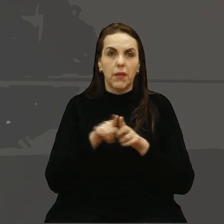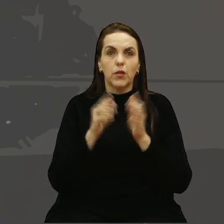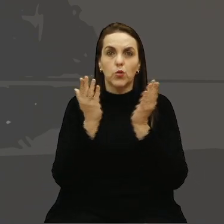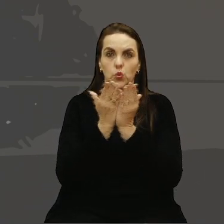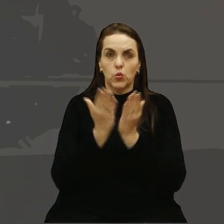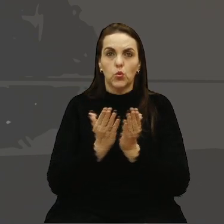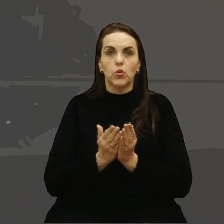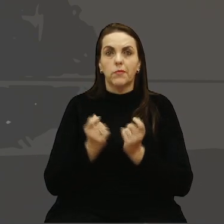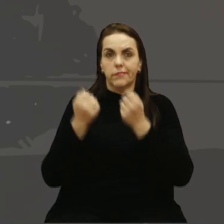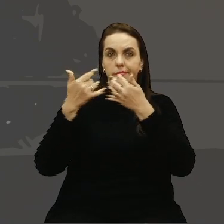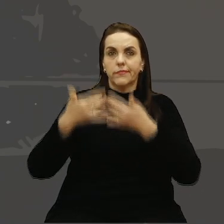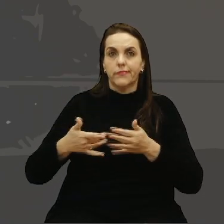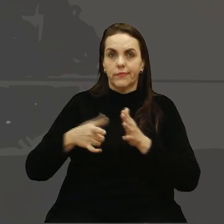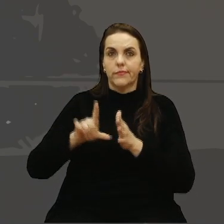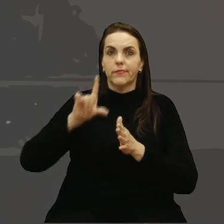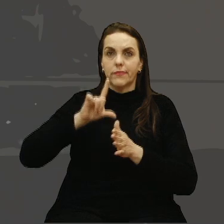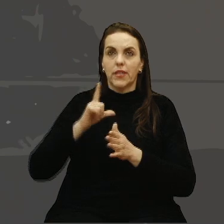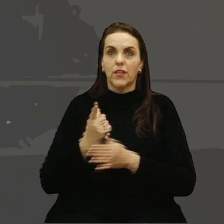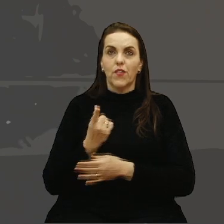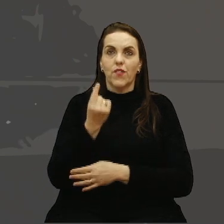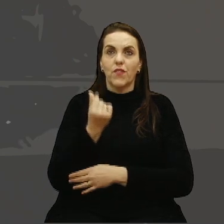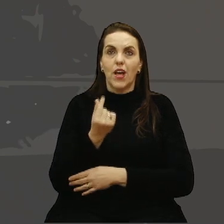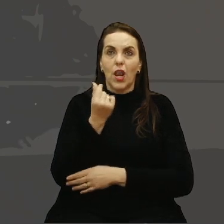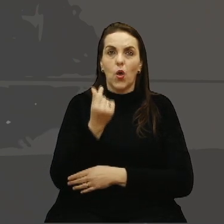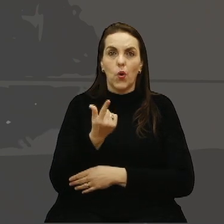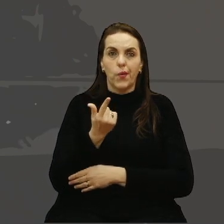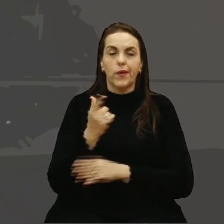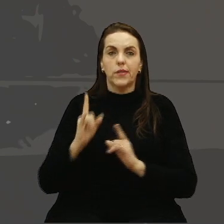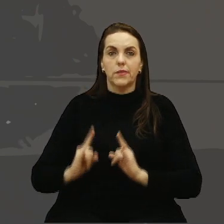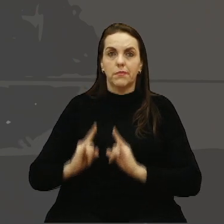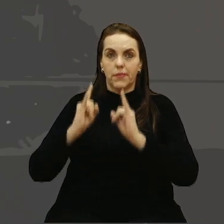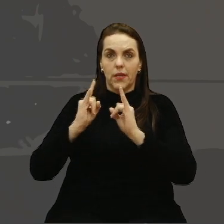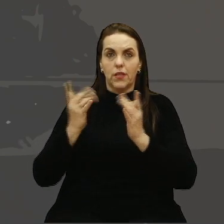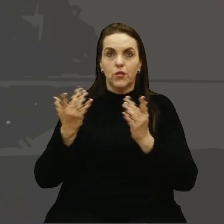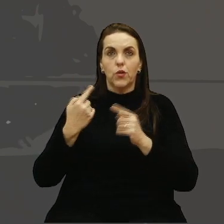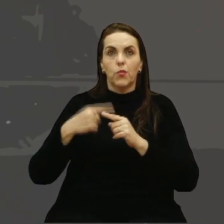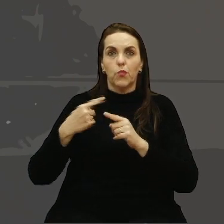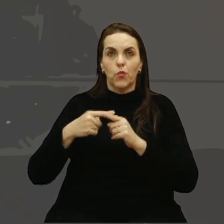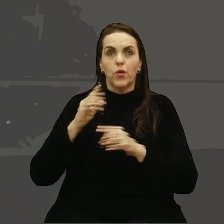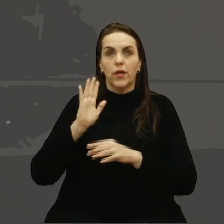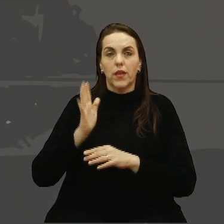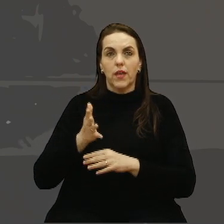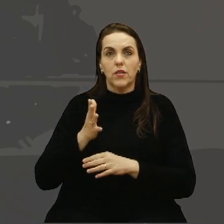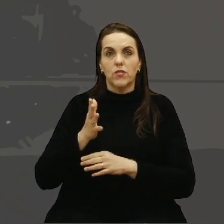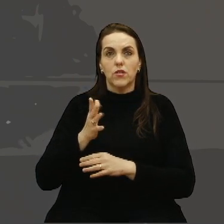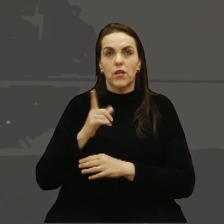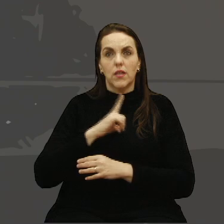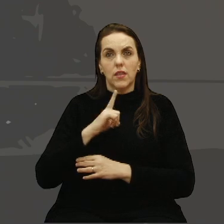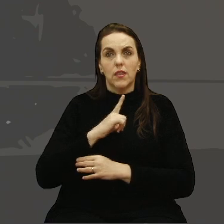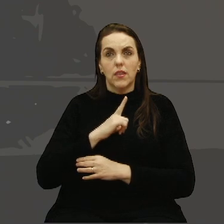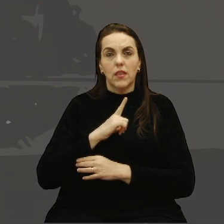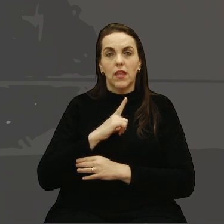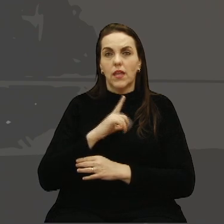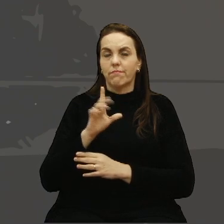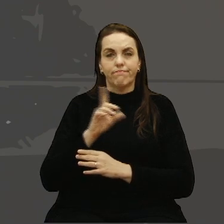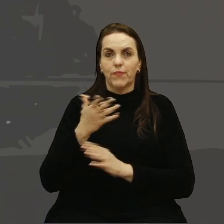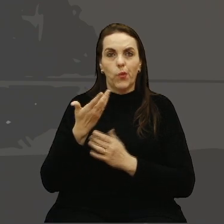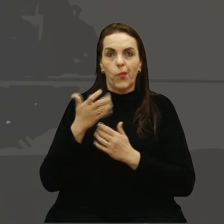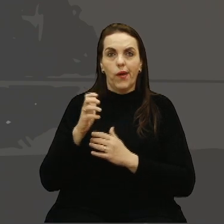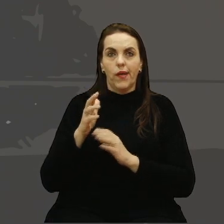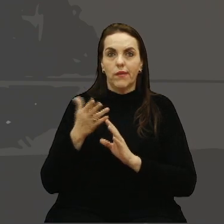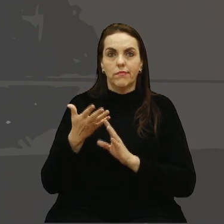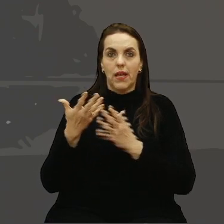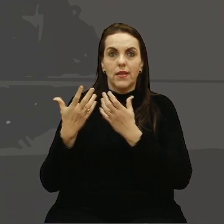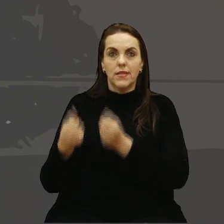eu comentei antes, dos valores, né, dos prédios, porque eles estão passando a desconsiderar, né, que